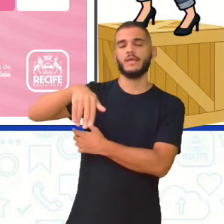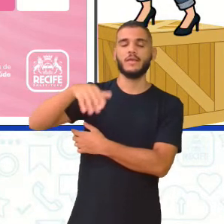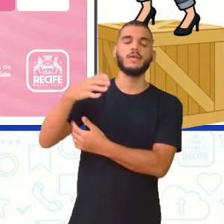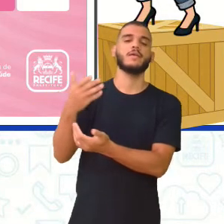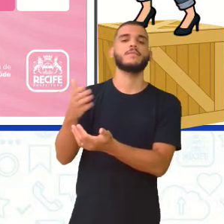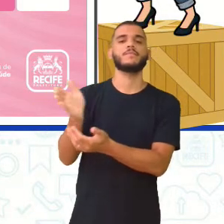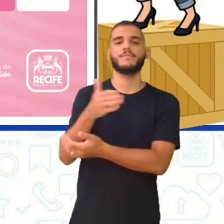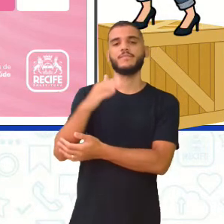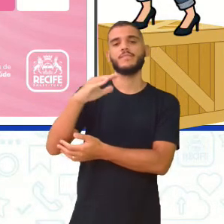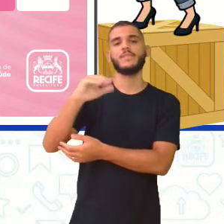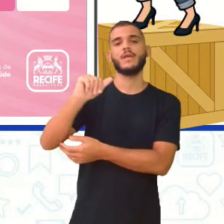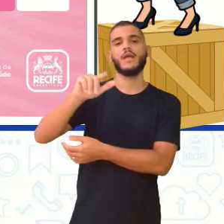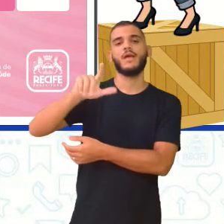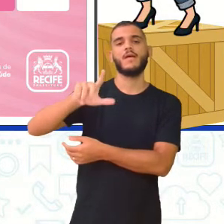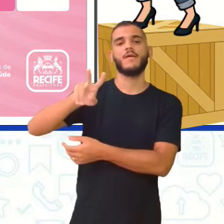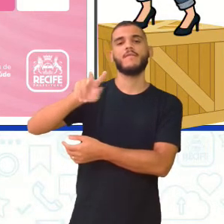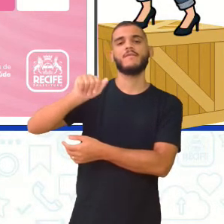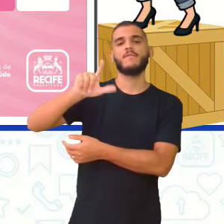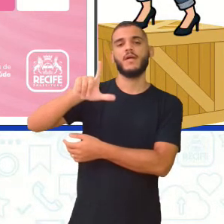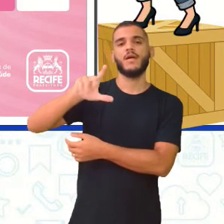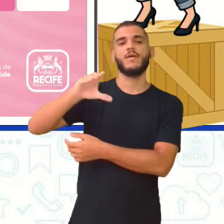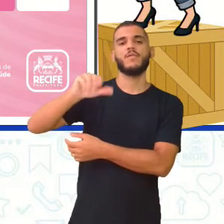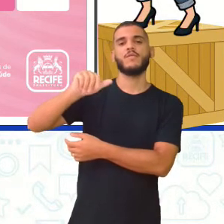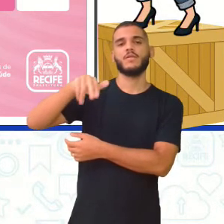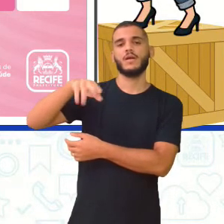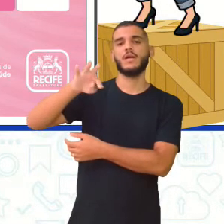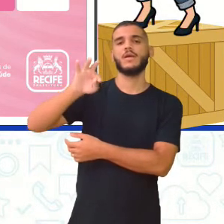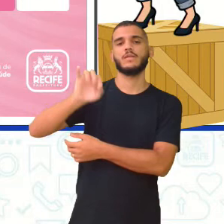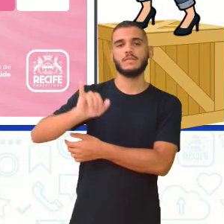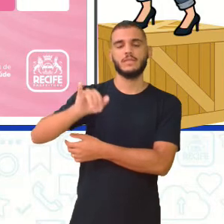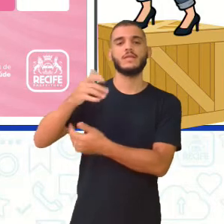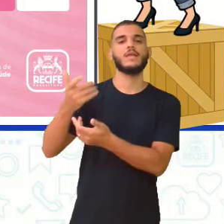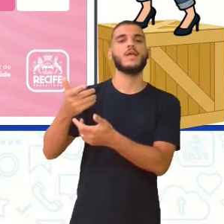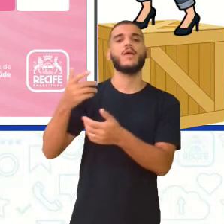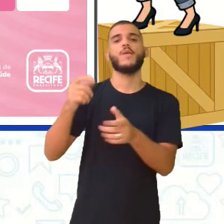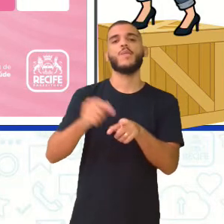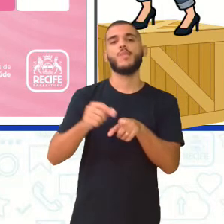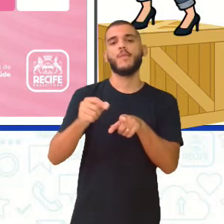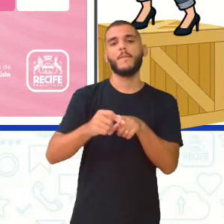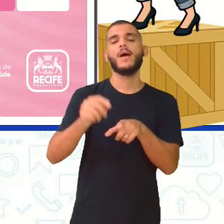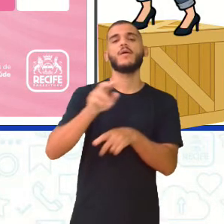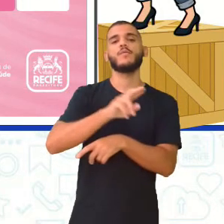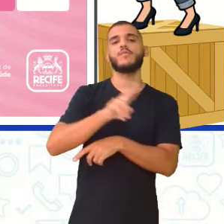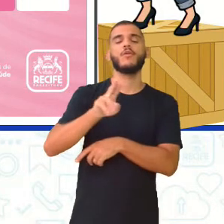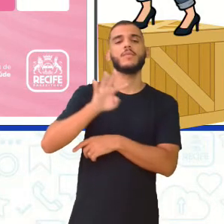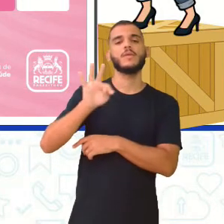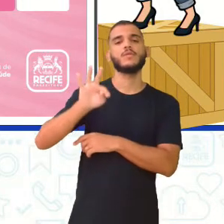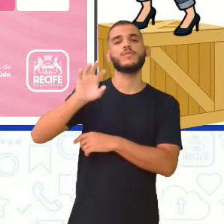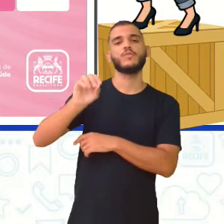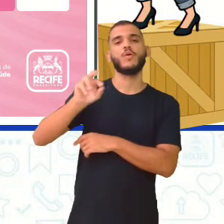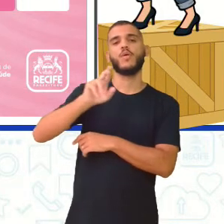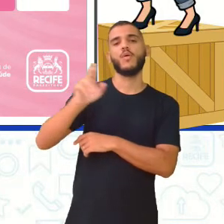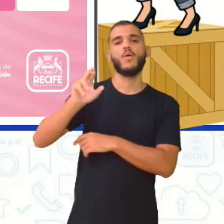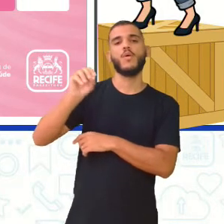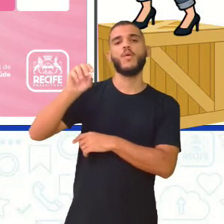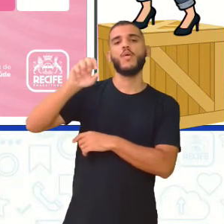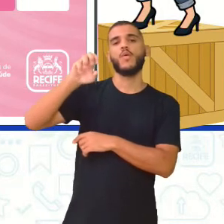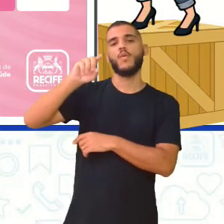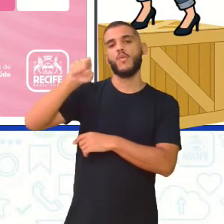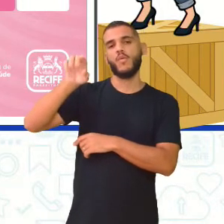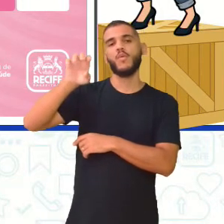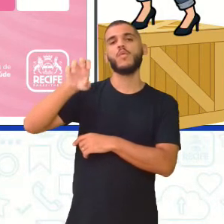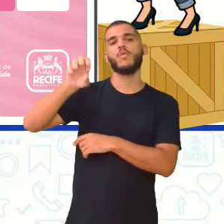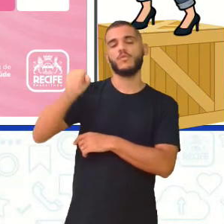em Torrões. Vejam que legal. Avisa aí a vizinhança, as madrinhas, as tias, as avós, as mães,